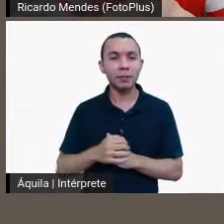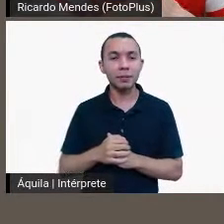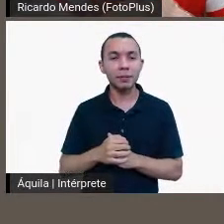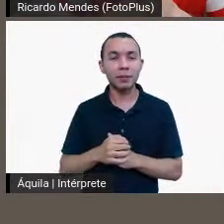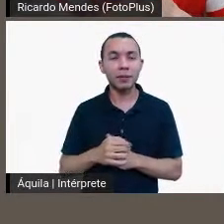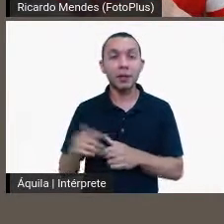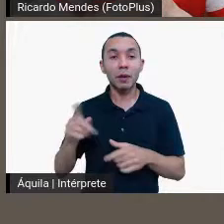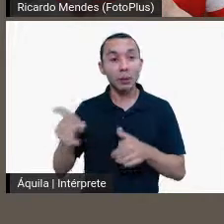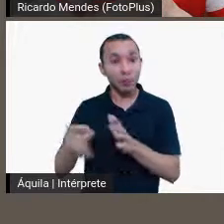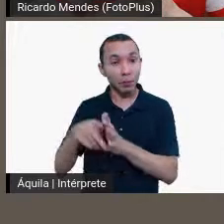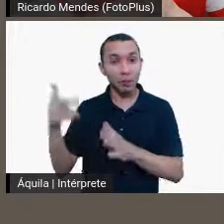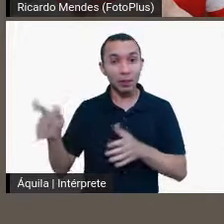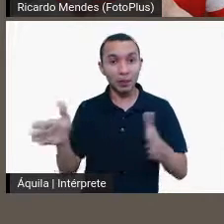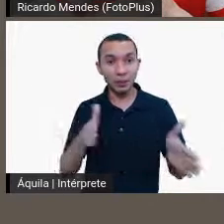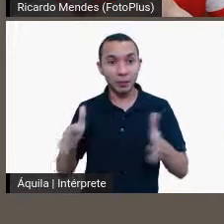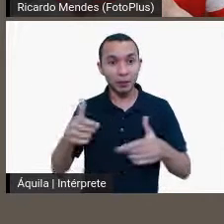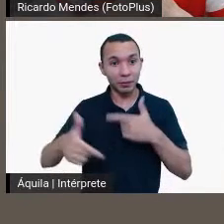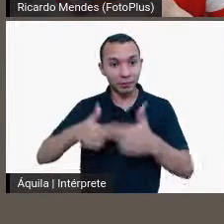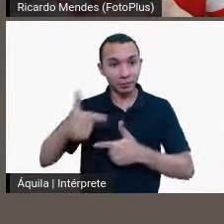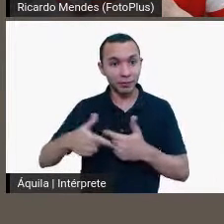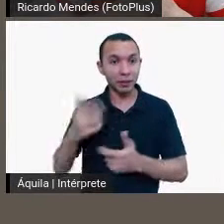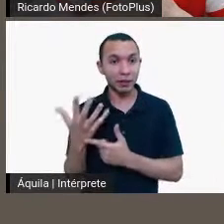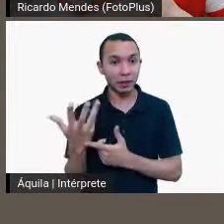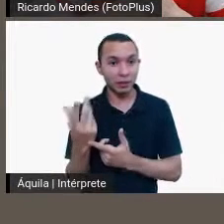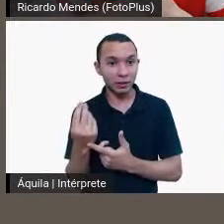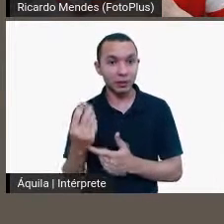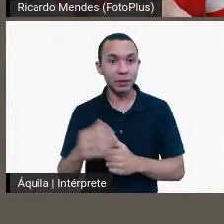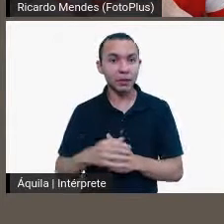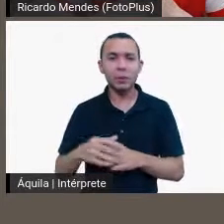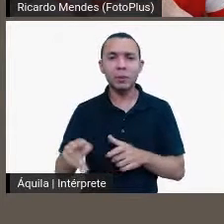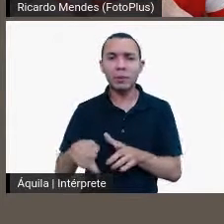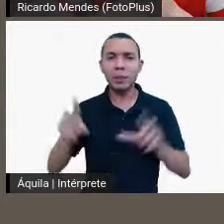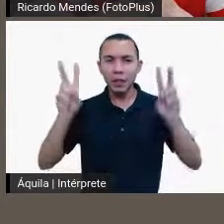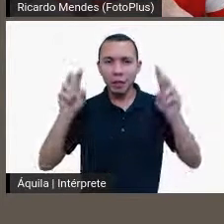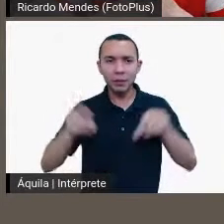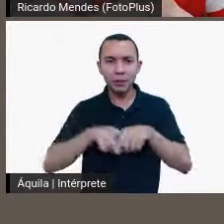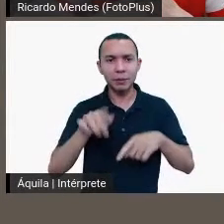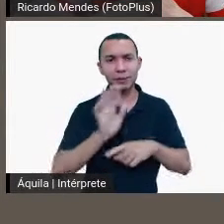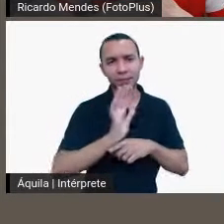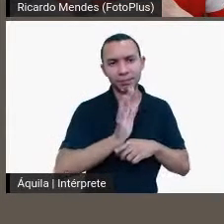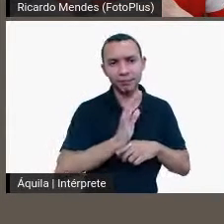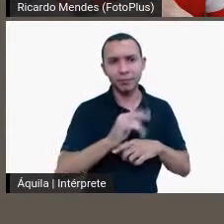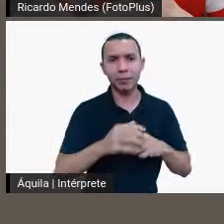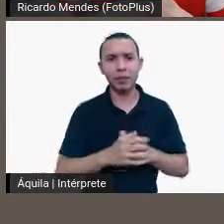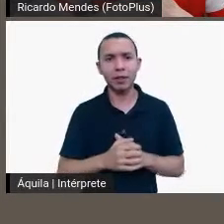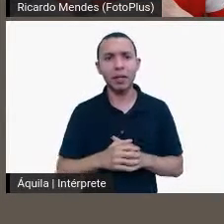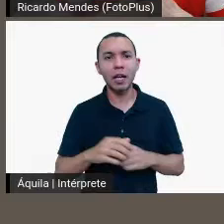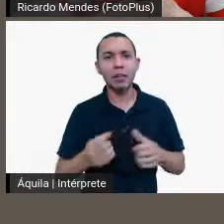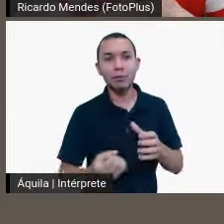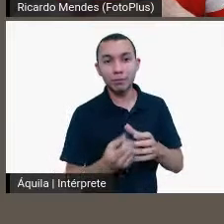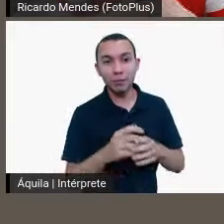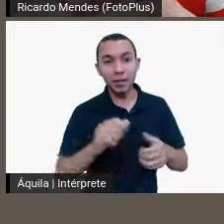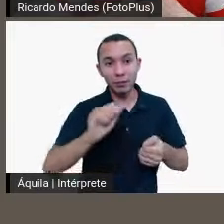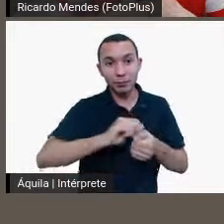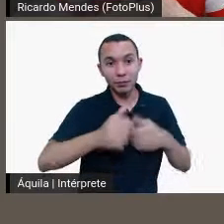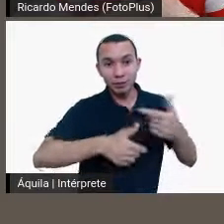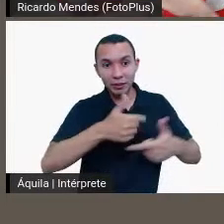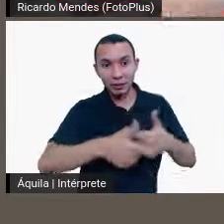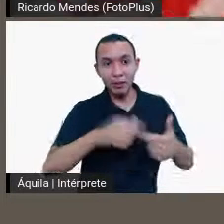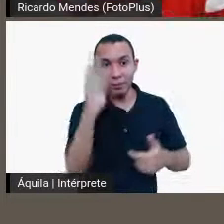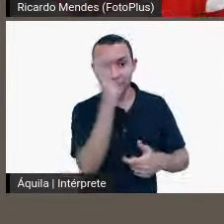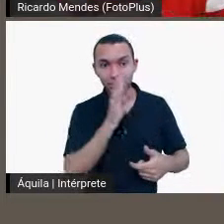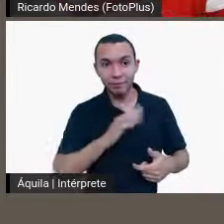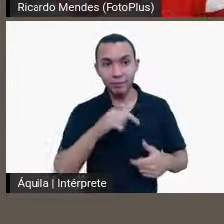período. A justificativa de Zanini quanto ao cinema, centrada estritamente na ótica de produção nacional dos anos precedentes, deixa de fora